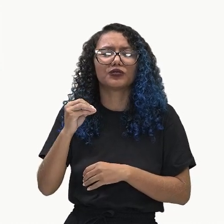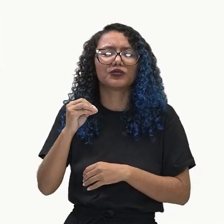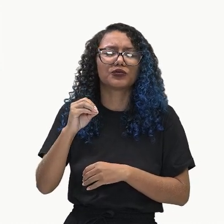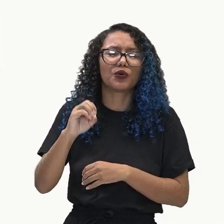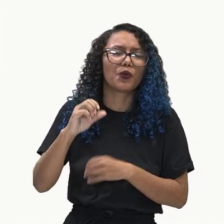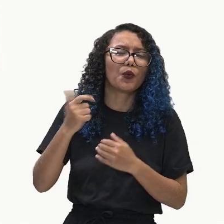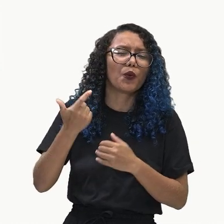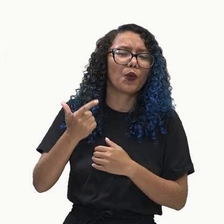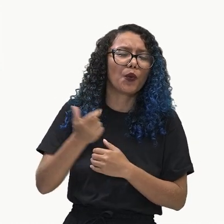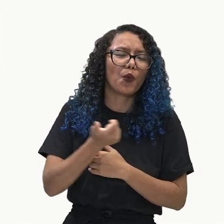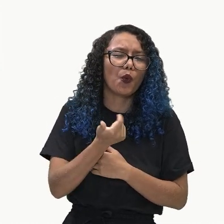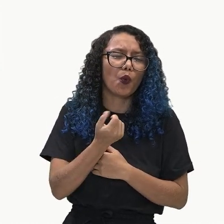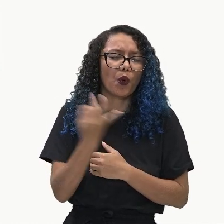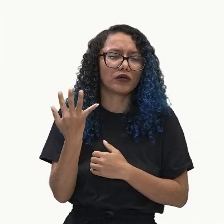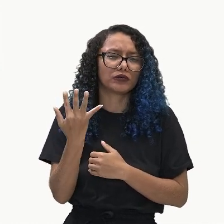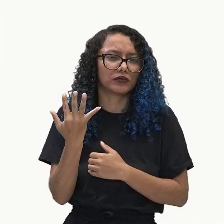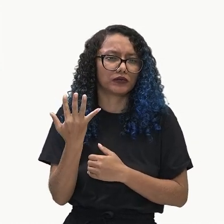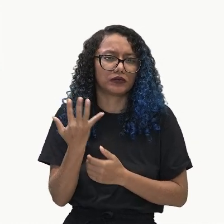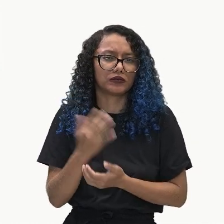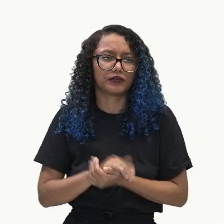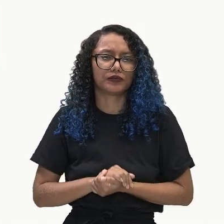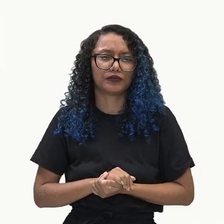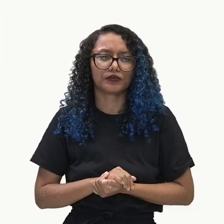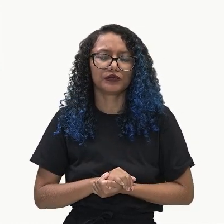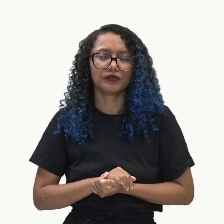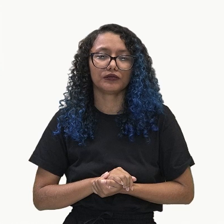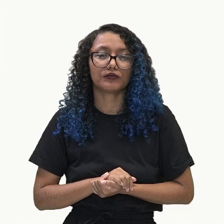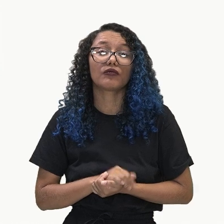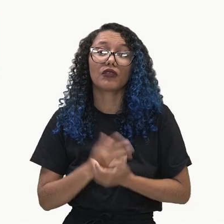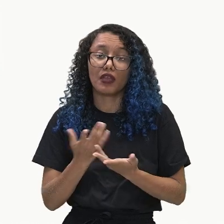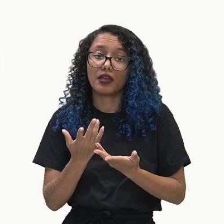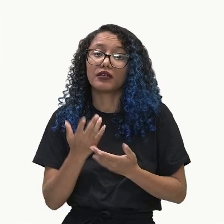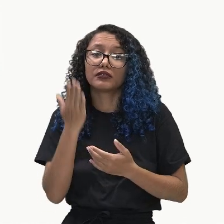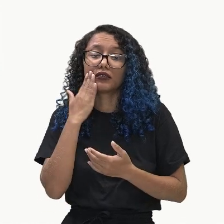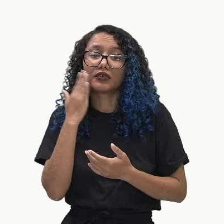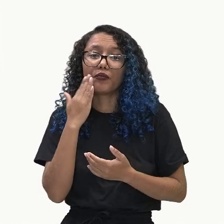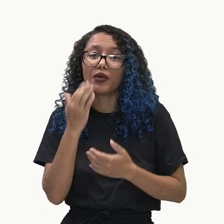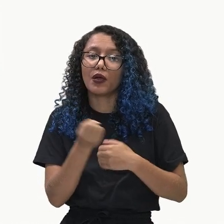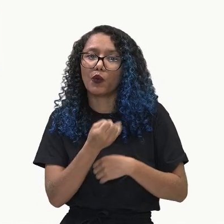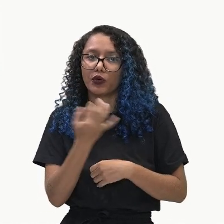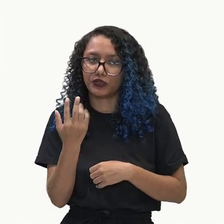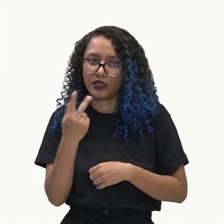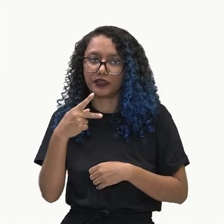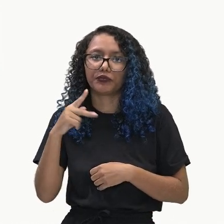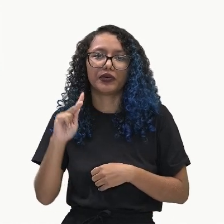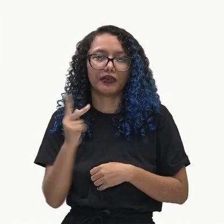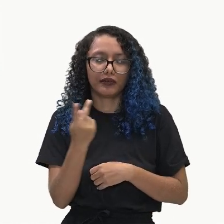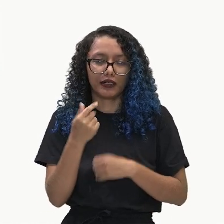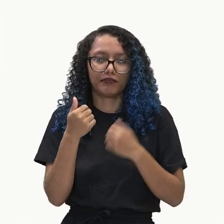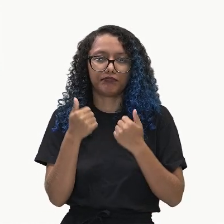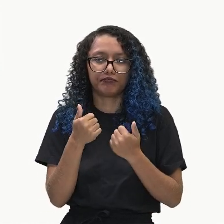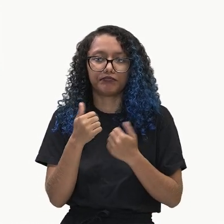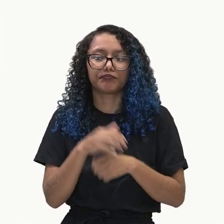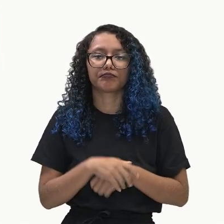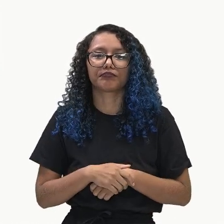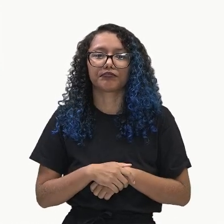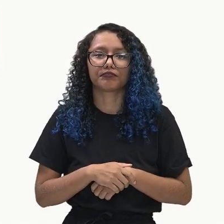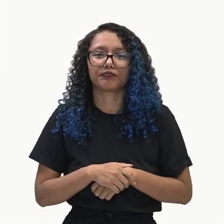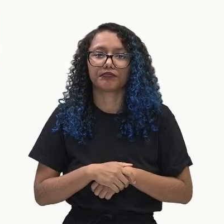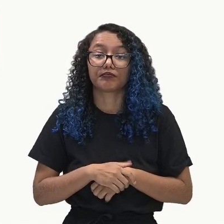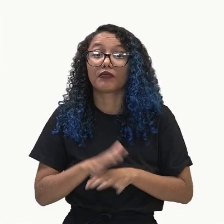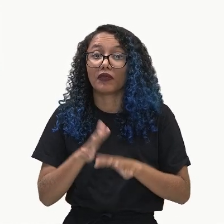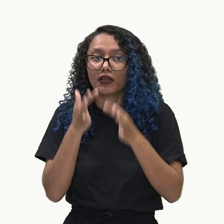Então, o pH é medido desta forma, certo? Então, vamos guardar aí